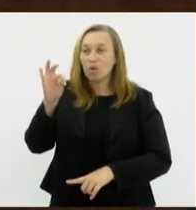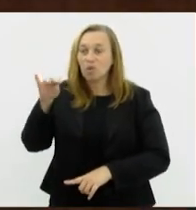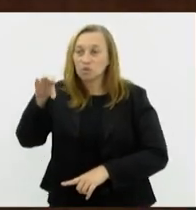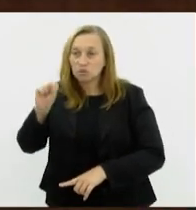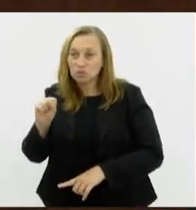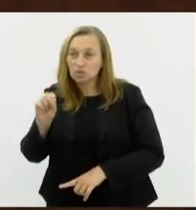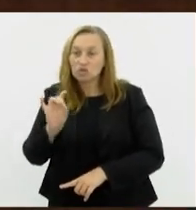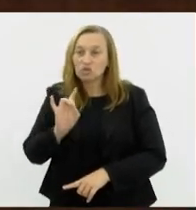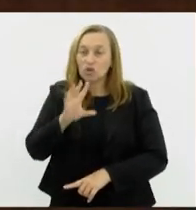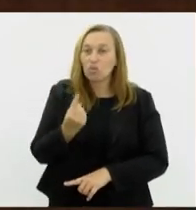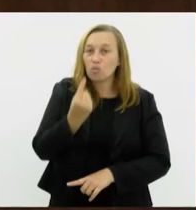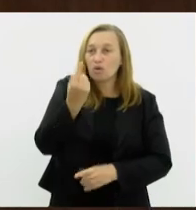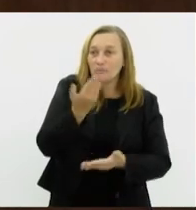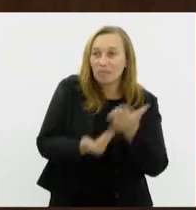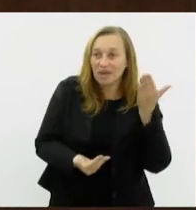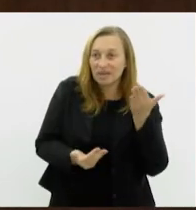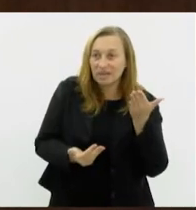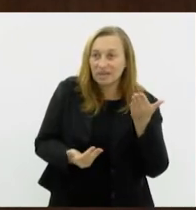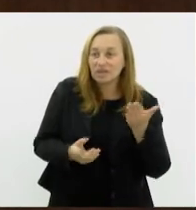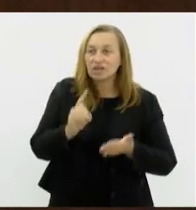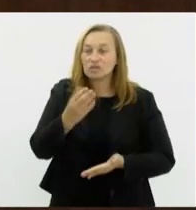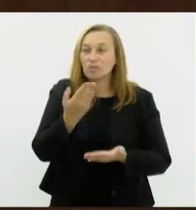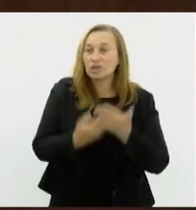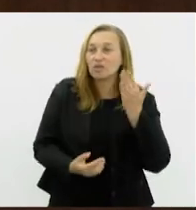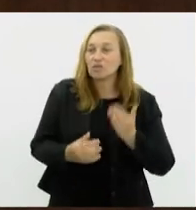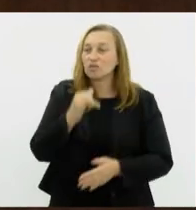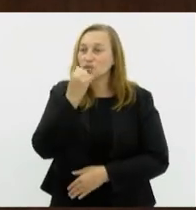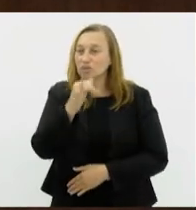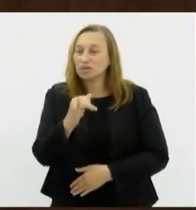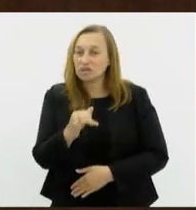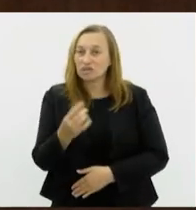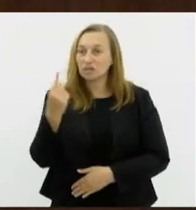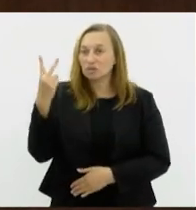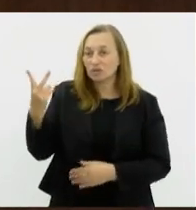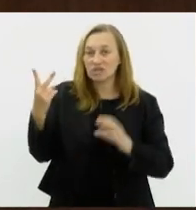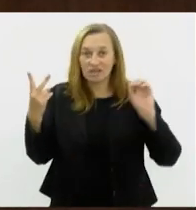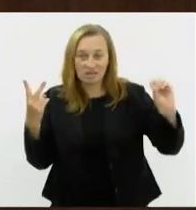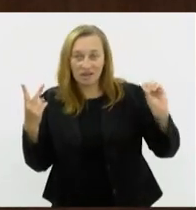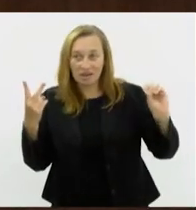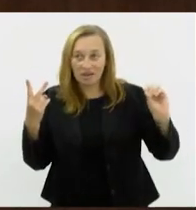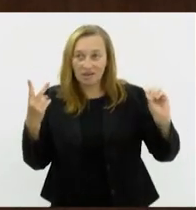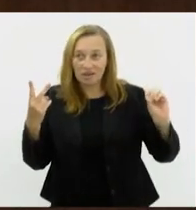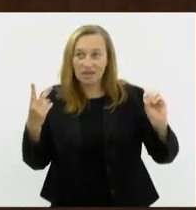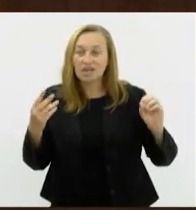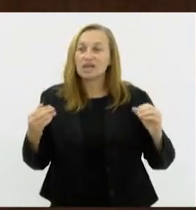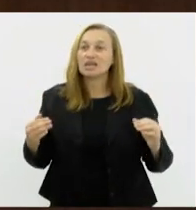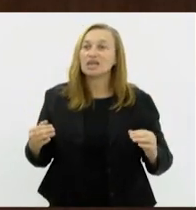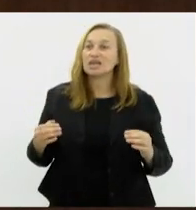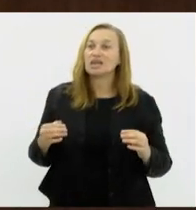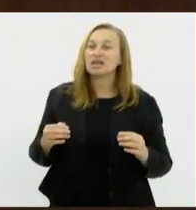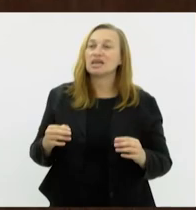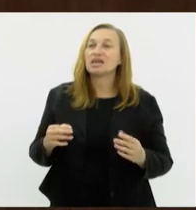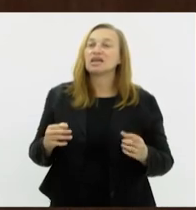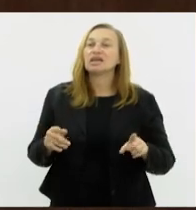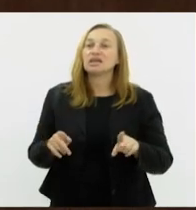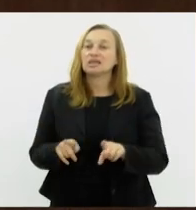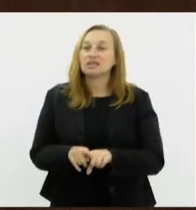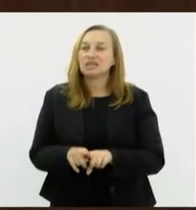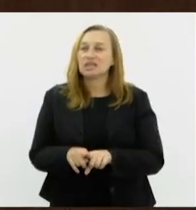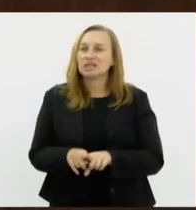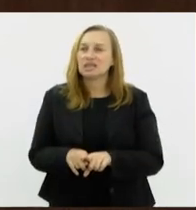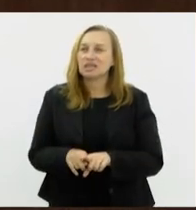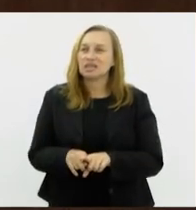uma derrota. Perdeu para o Fluminense de 2-0. Empatou com o Flamengo em